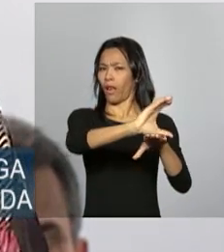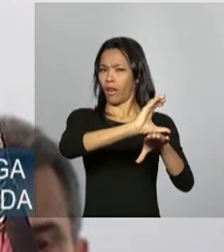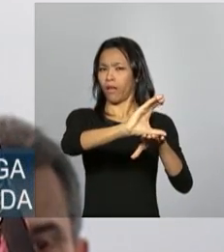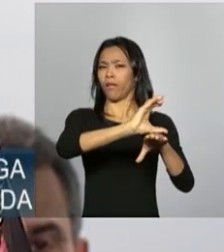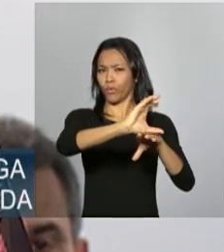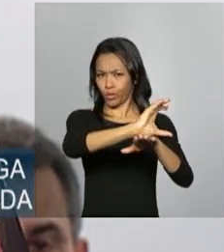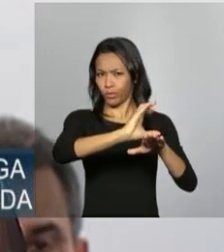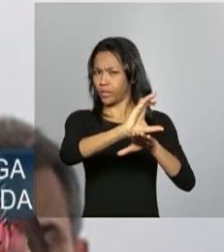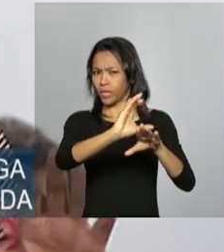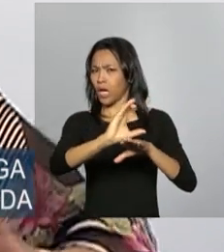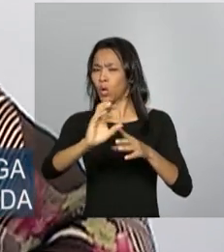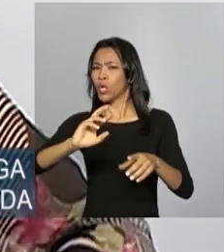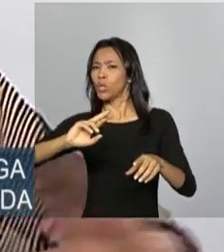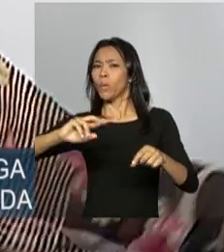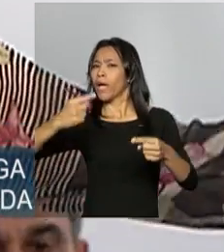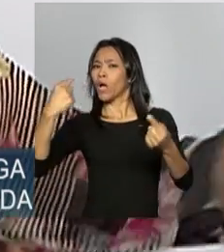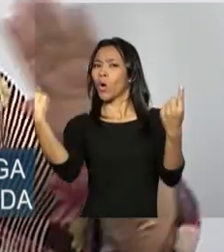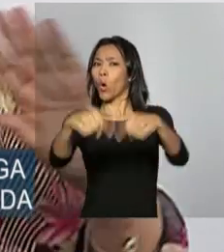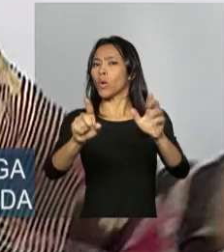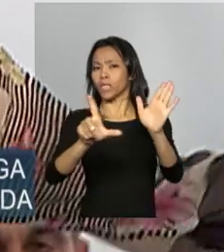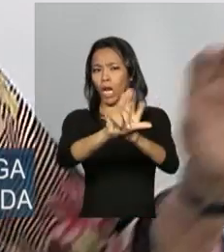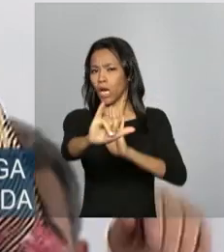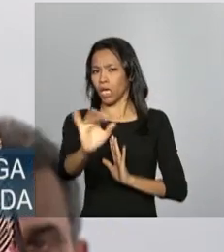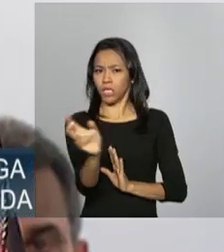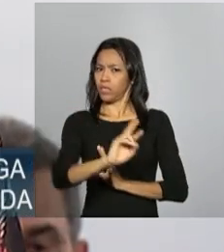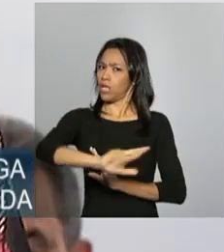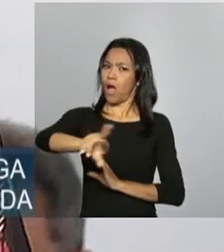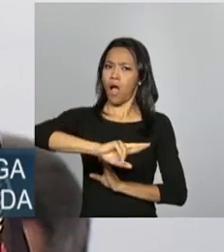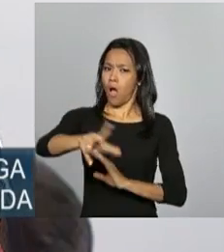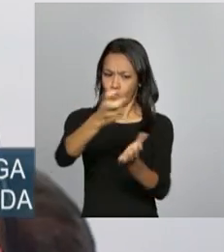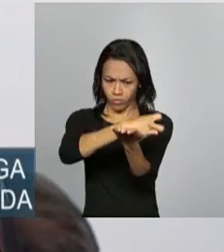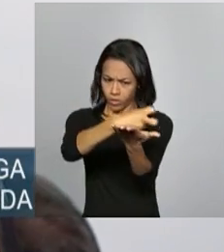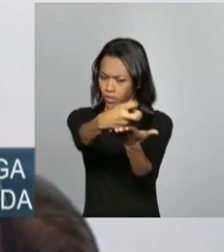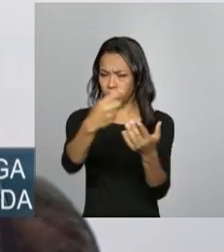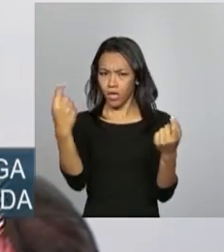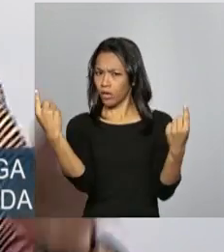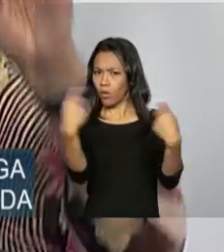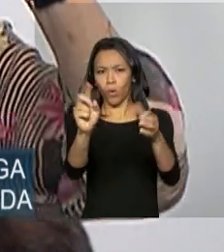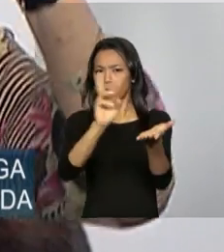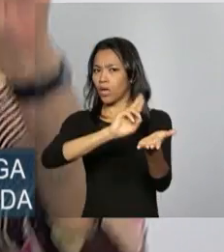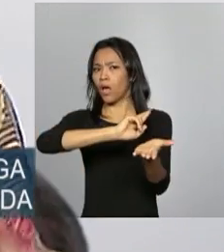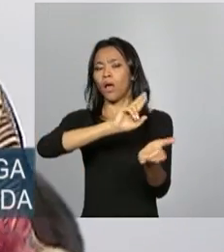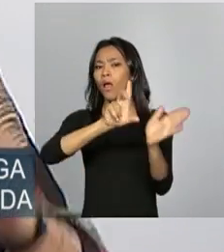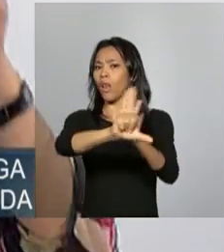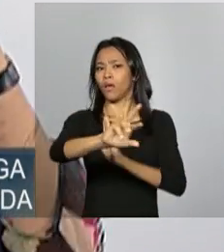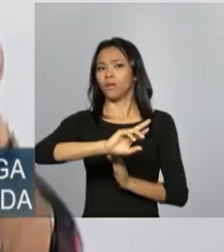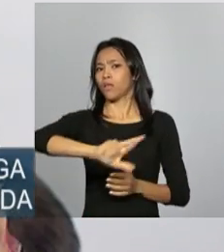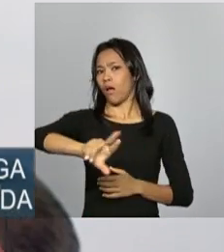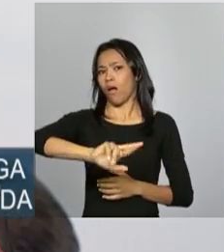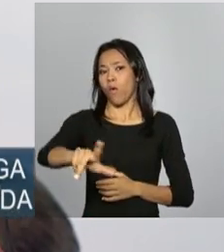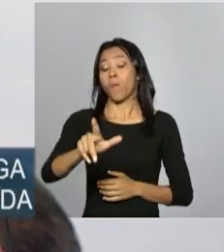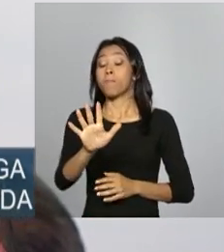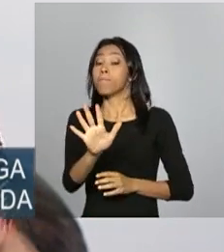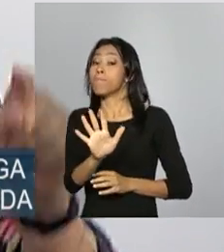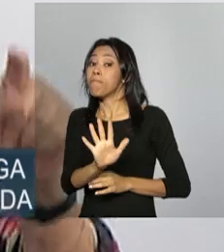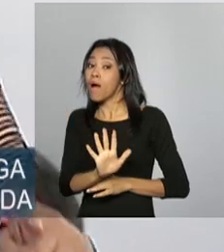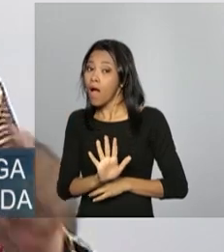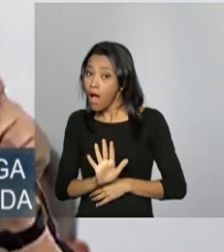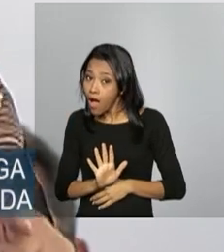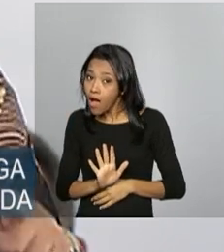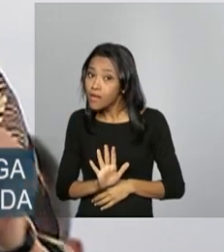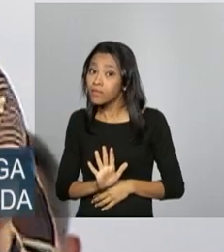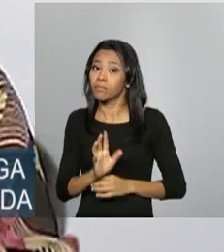legal nisso. É verdade, nada de legal tem em processos de impeachment, desde que